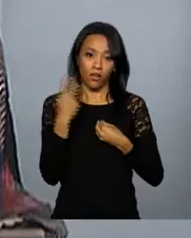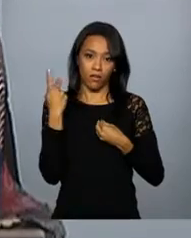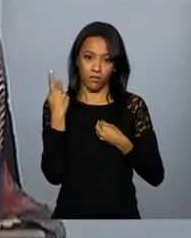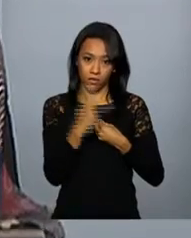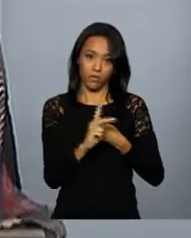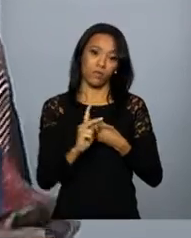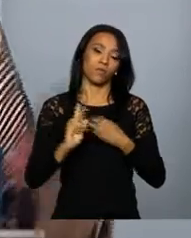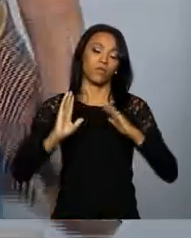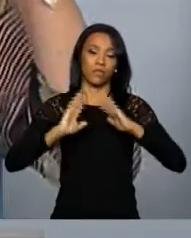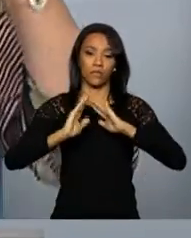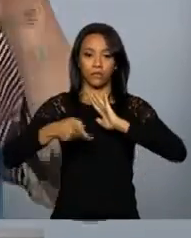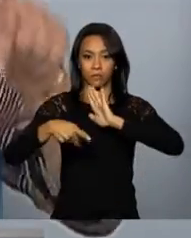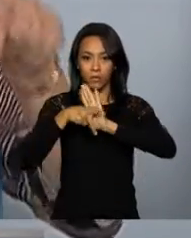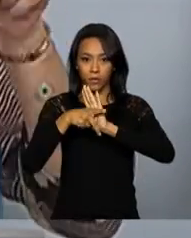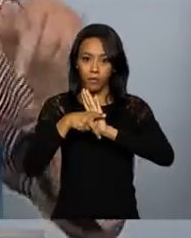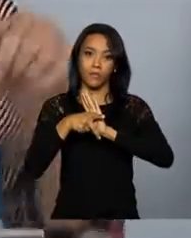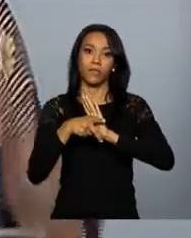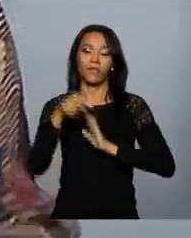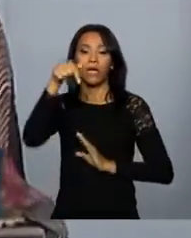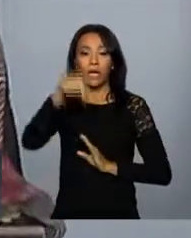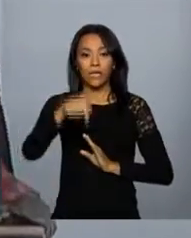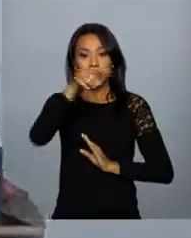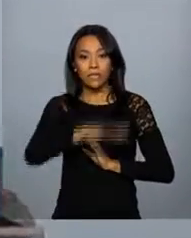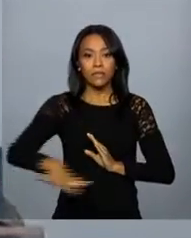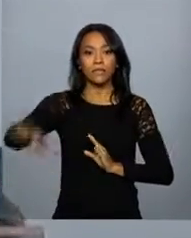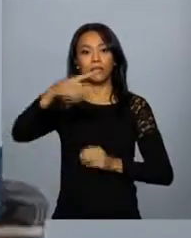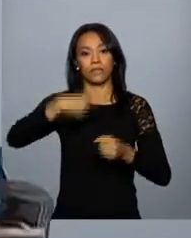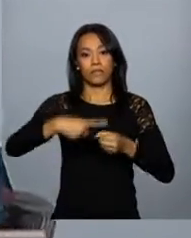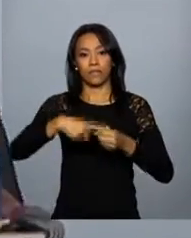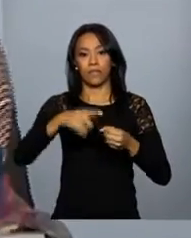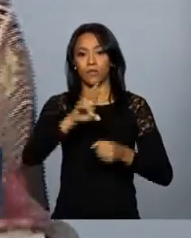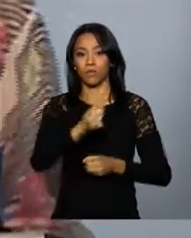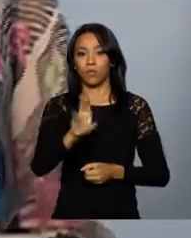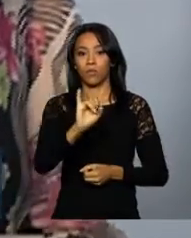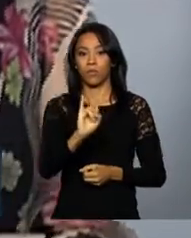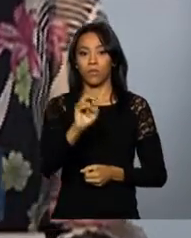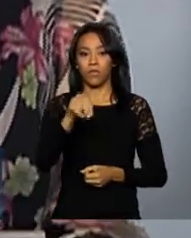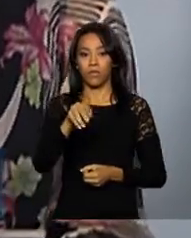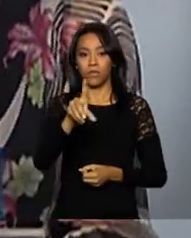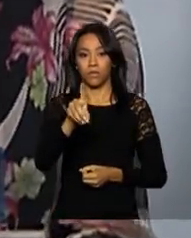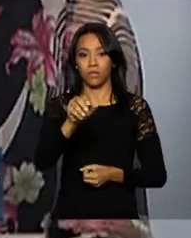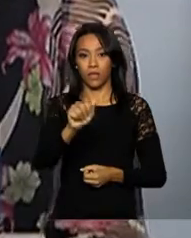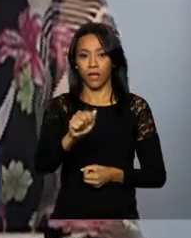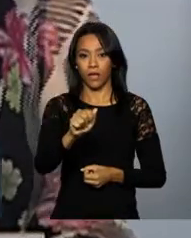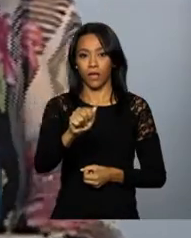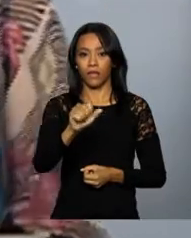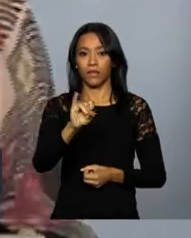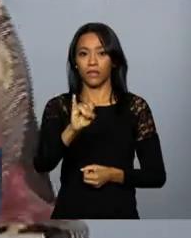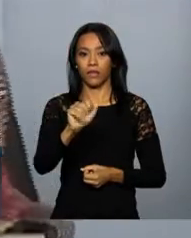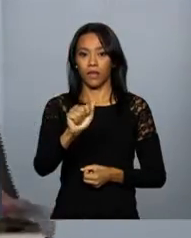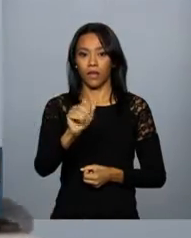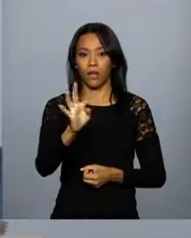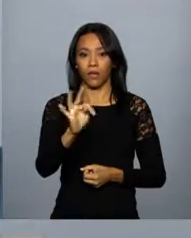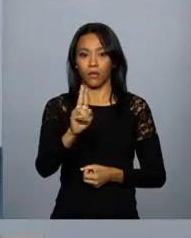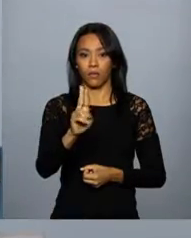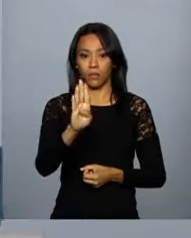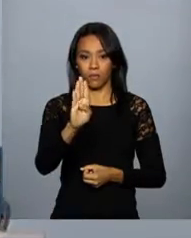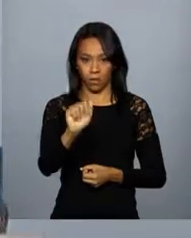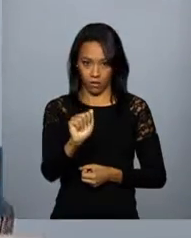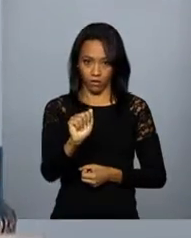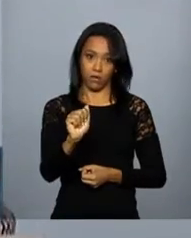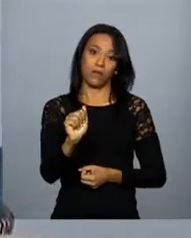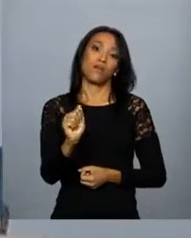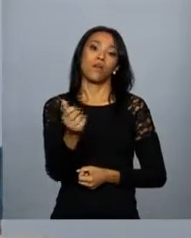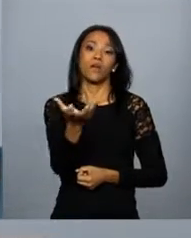da casa própria aqui em Indaiatuba. Moradora desse condomínio residencial. Eu